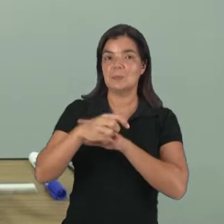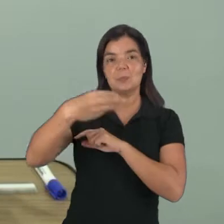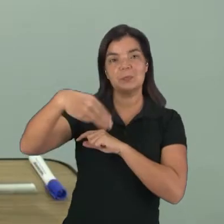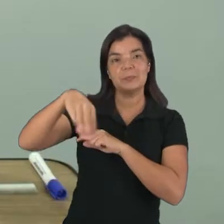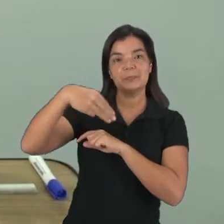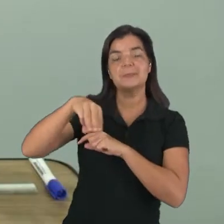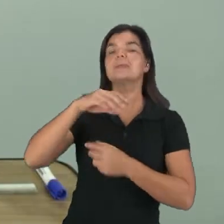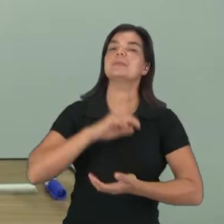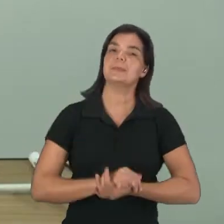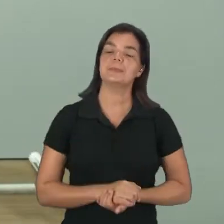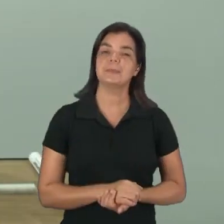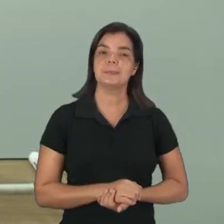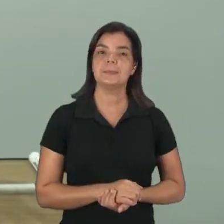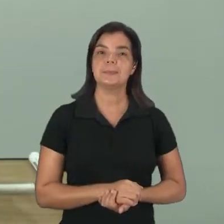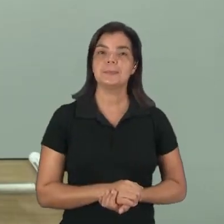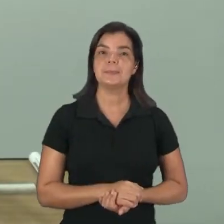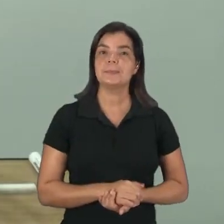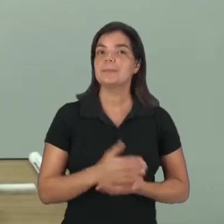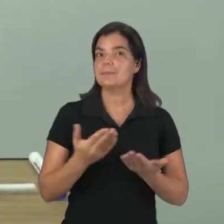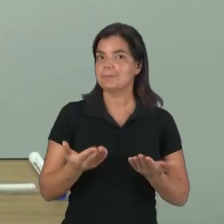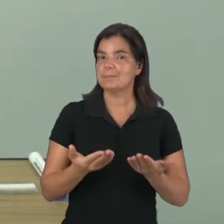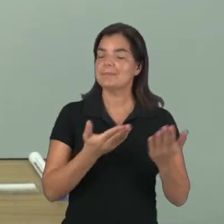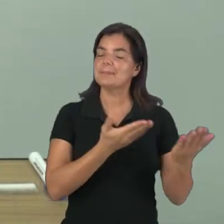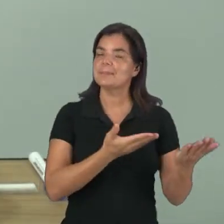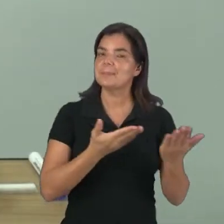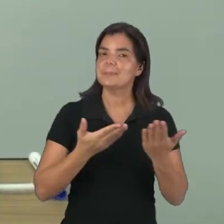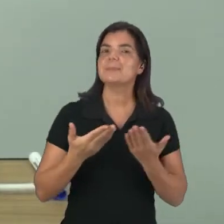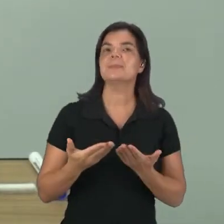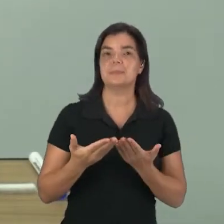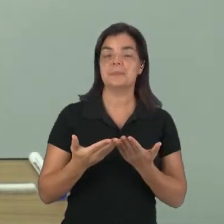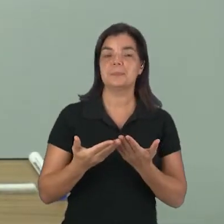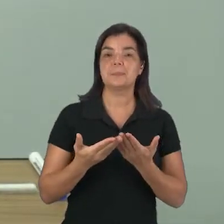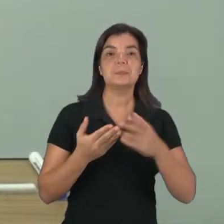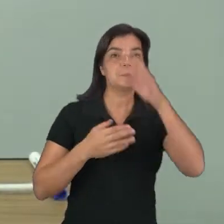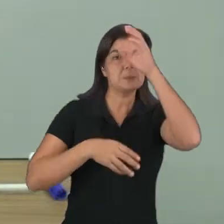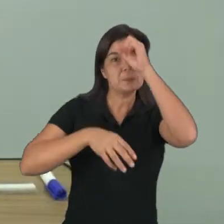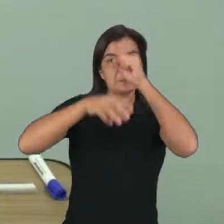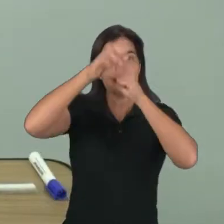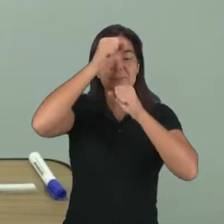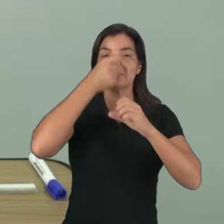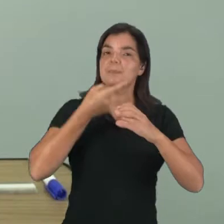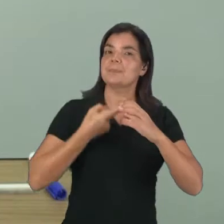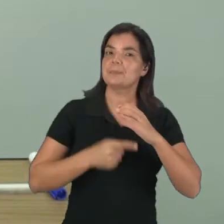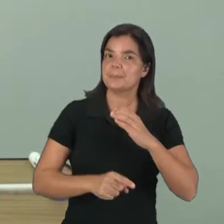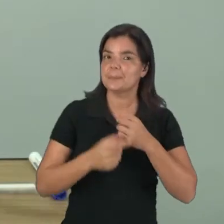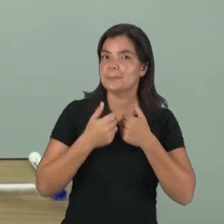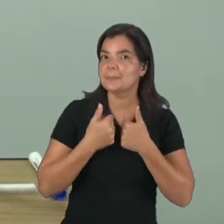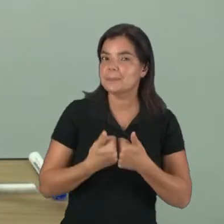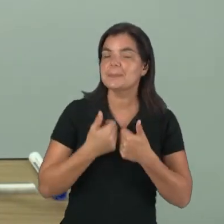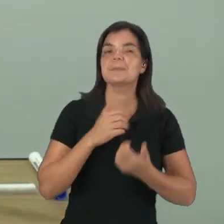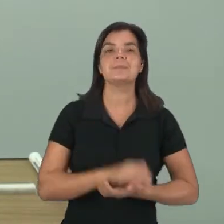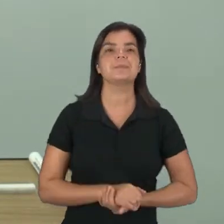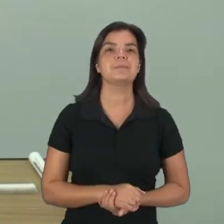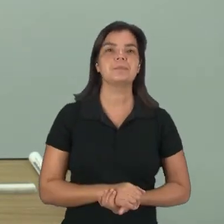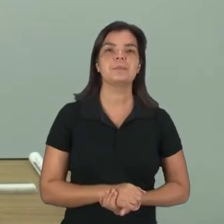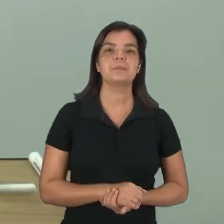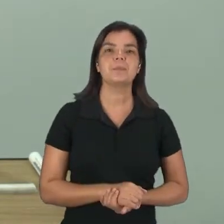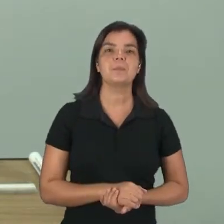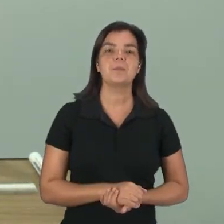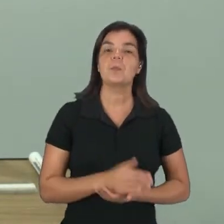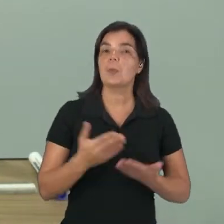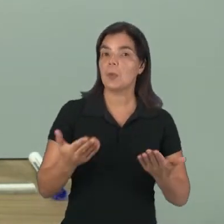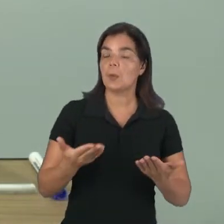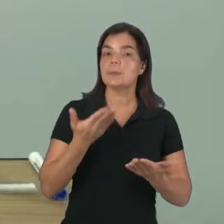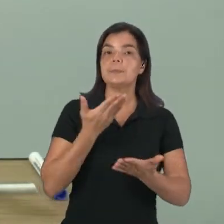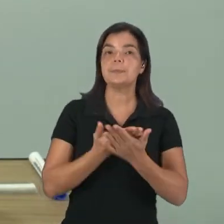dar continuidade na disciplina de matemática e eu te convido a embarcar nessa aventura junto comigo, tá certo? Olha só,